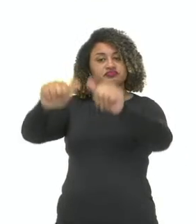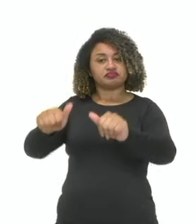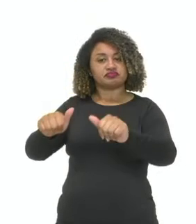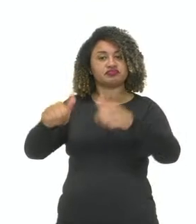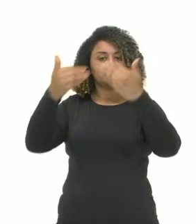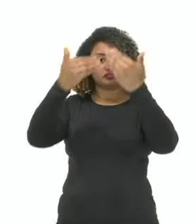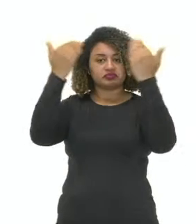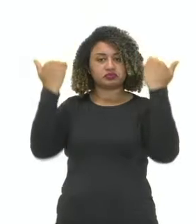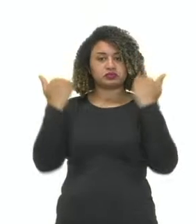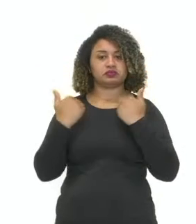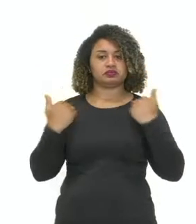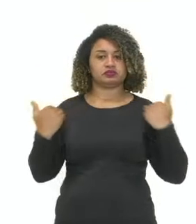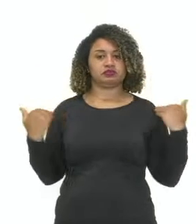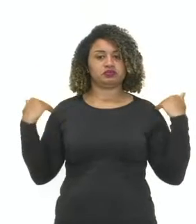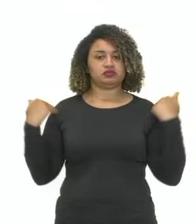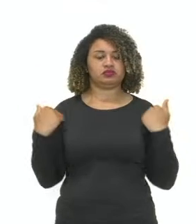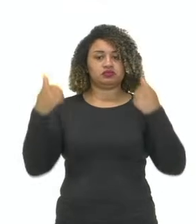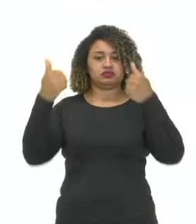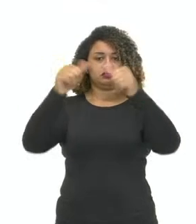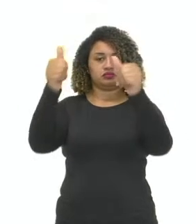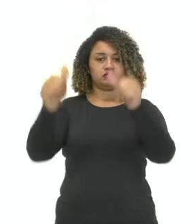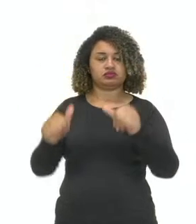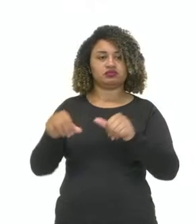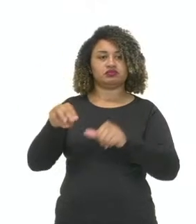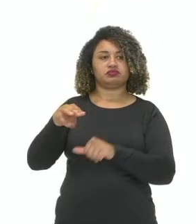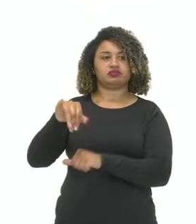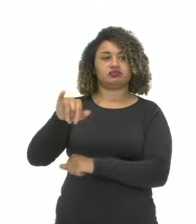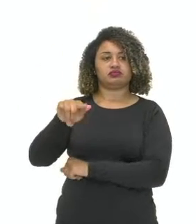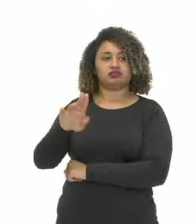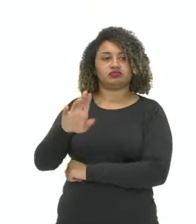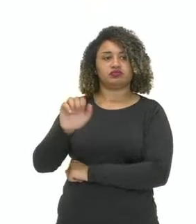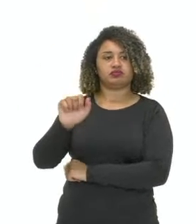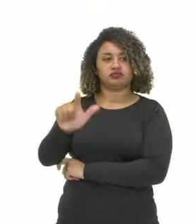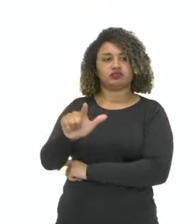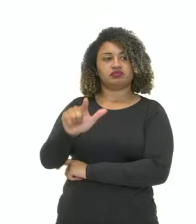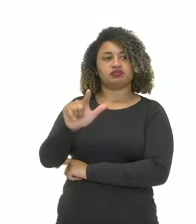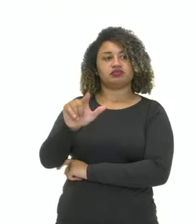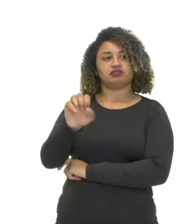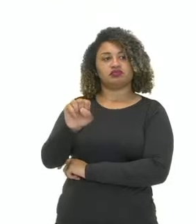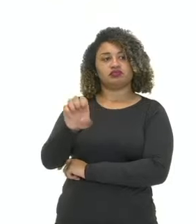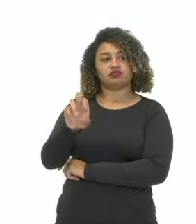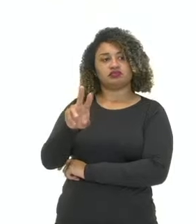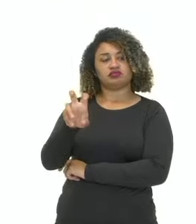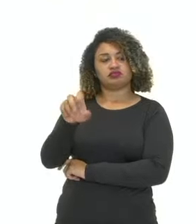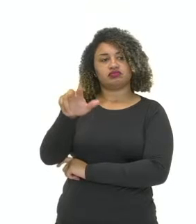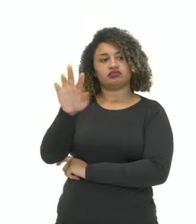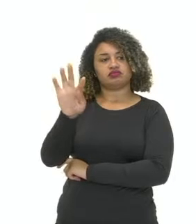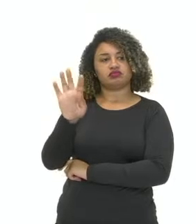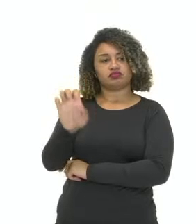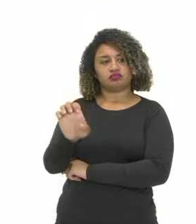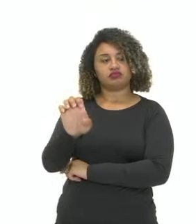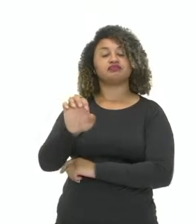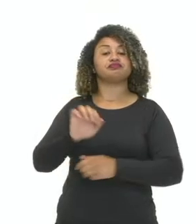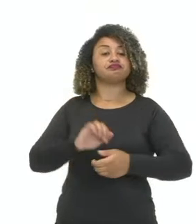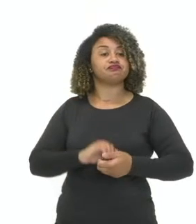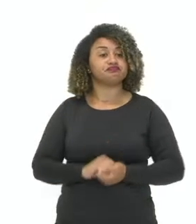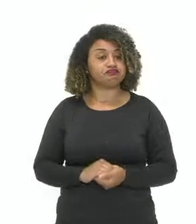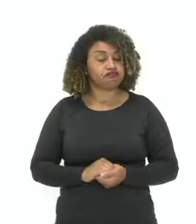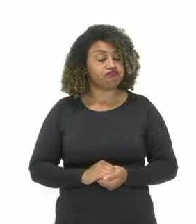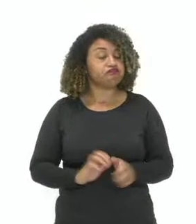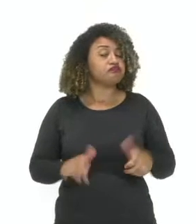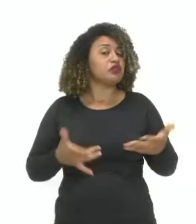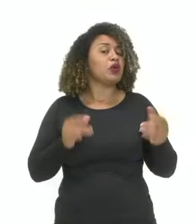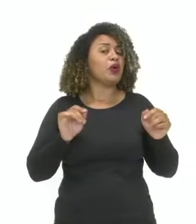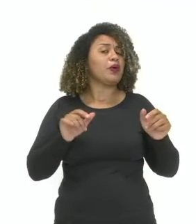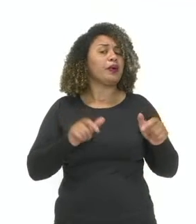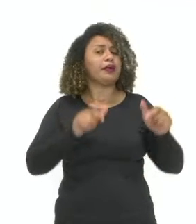a estátua. Bueno, aqui o farol. Farol do saber. O que é o farol do saber, professora? Pequena biblioteca que tuvo